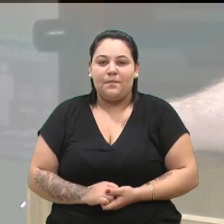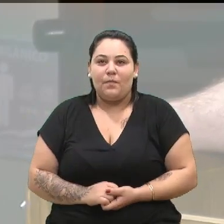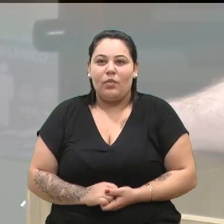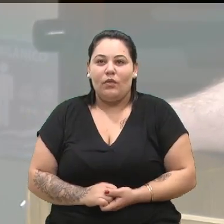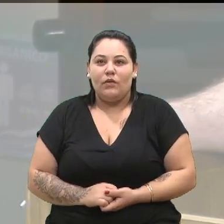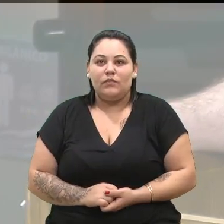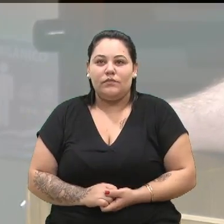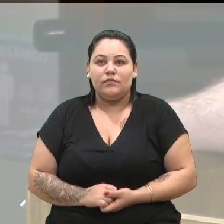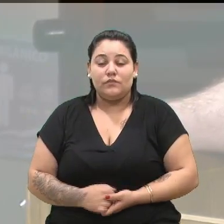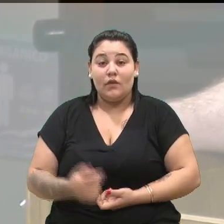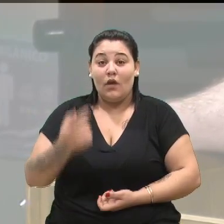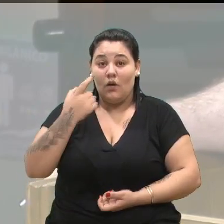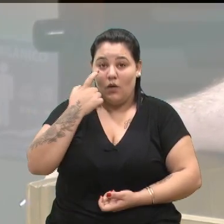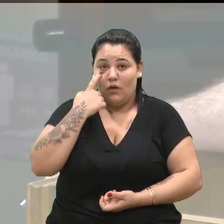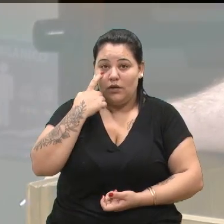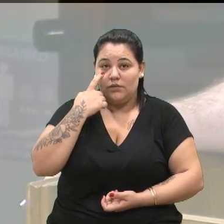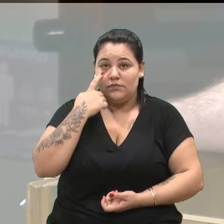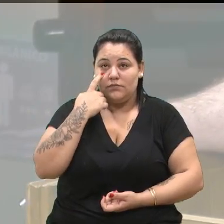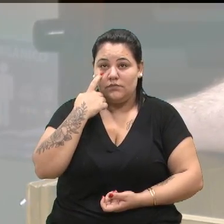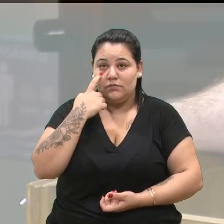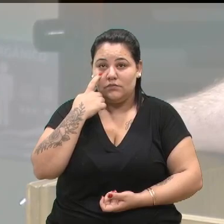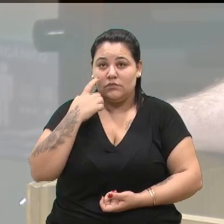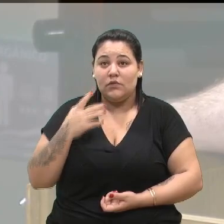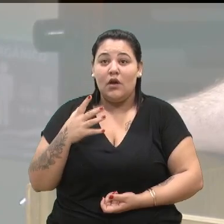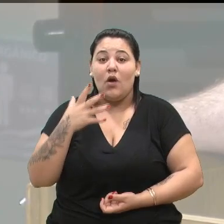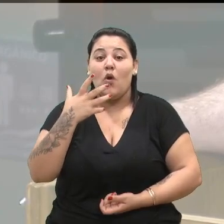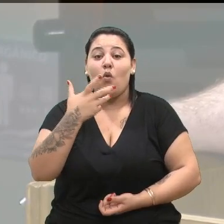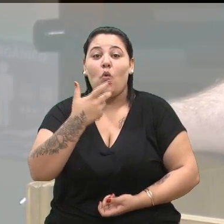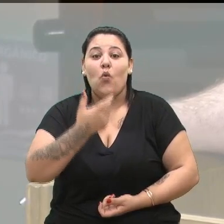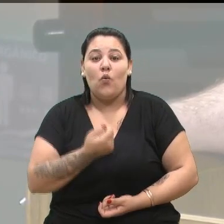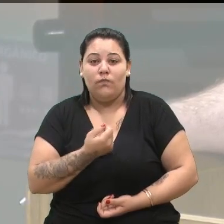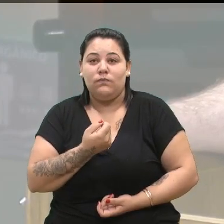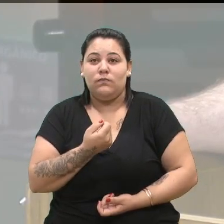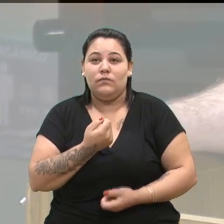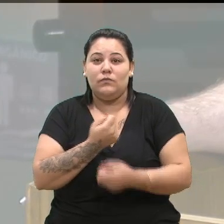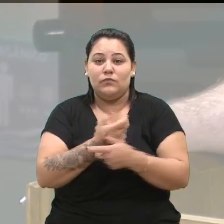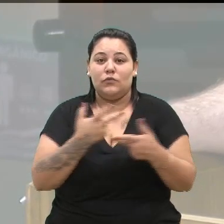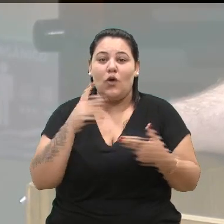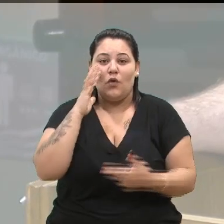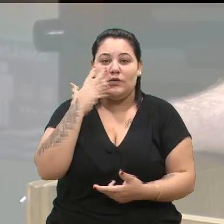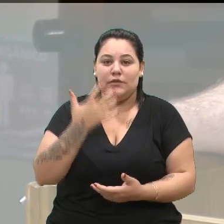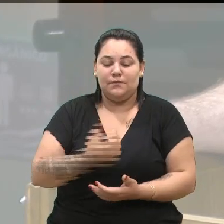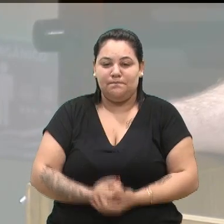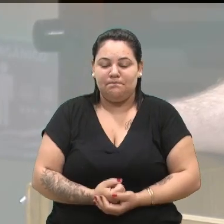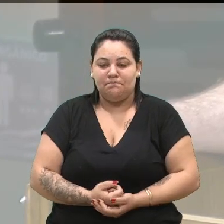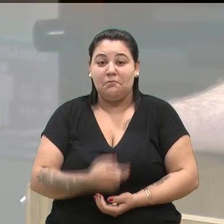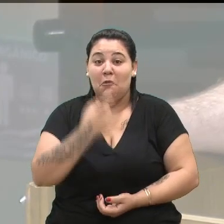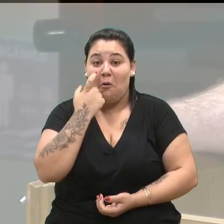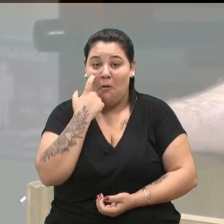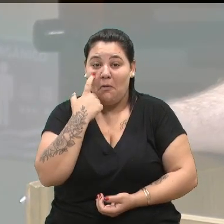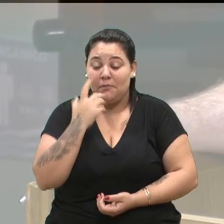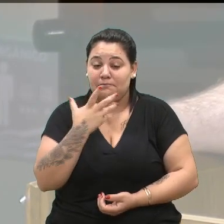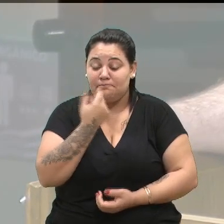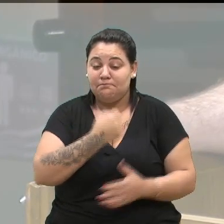Olhem quantas ocorrências, quantas condenações esse criminoso tem.